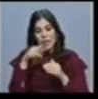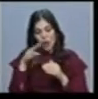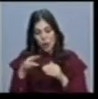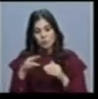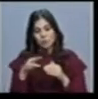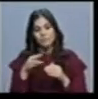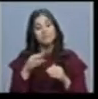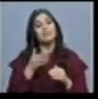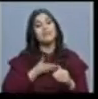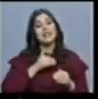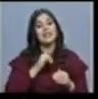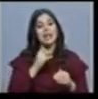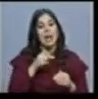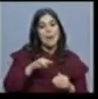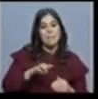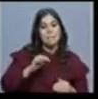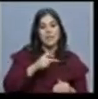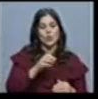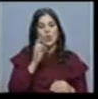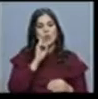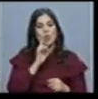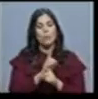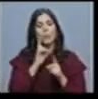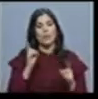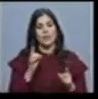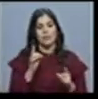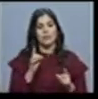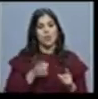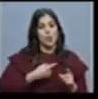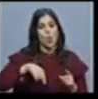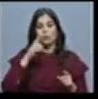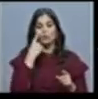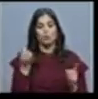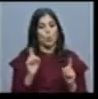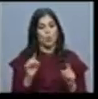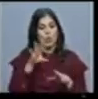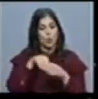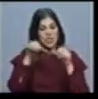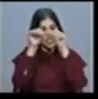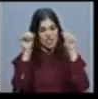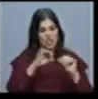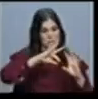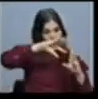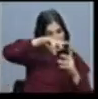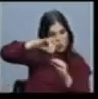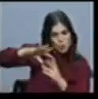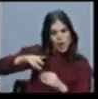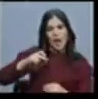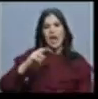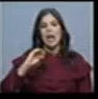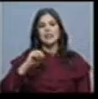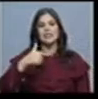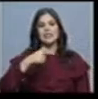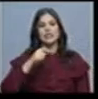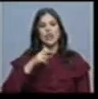importante esta forma? Por uma razão muito simples. Nós não conhecemos no nosso próprio sistema solar, sejam asteroides ou cometas, um